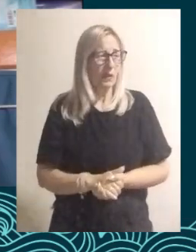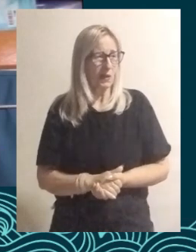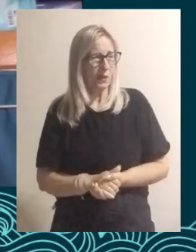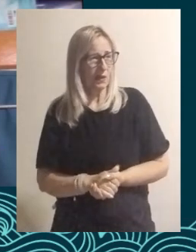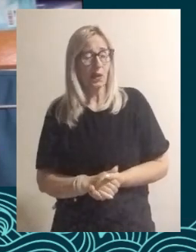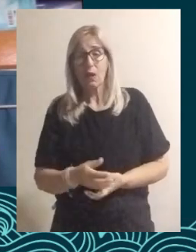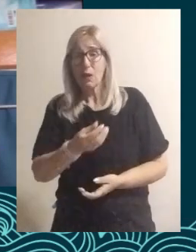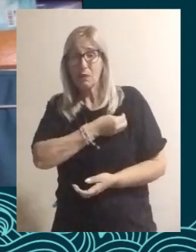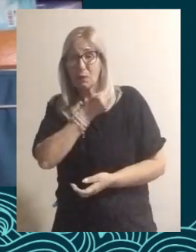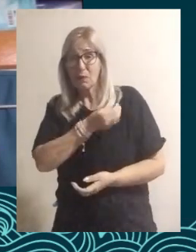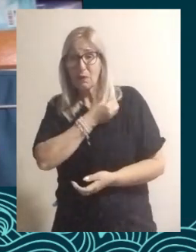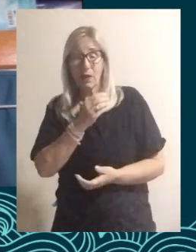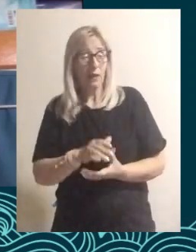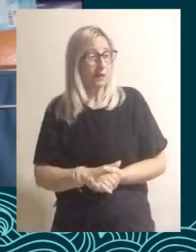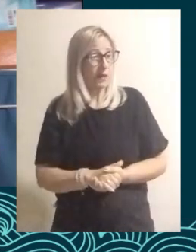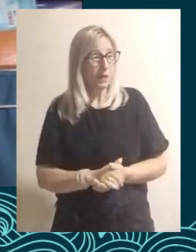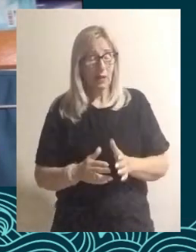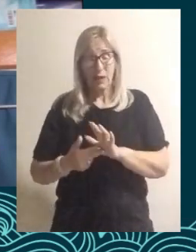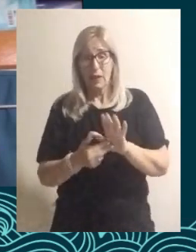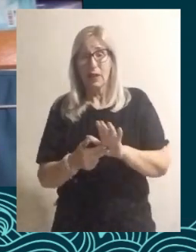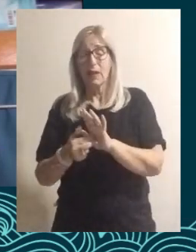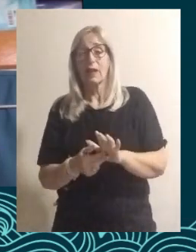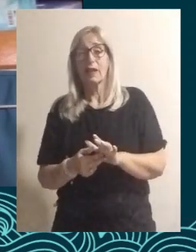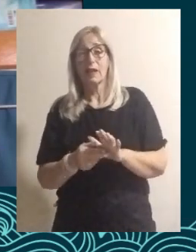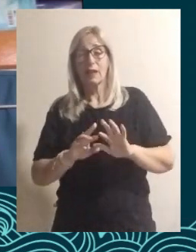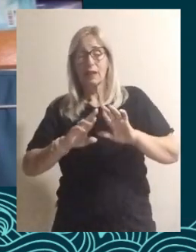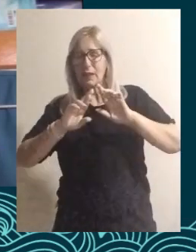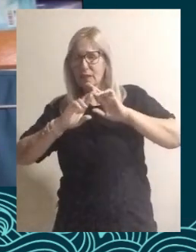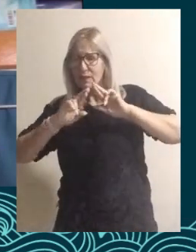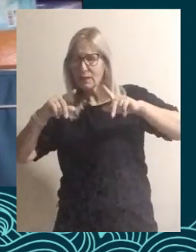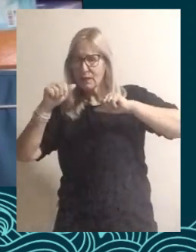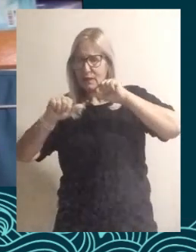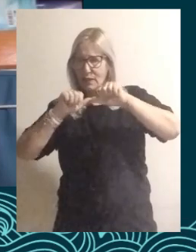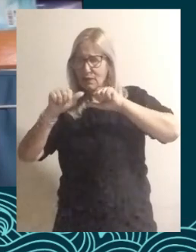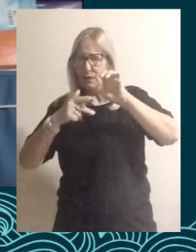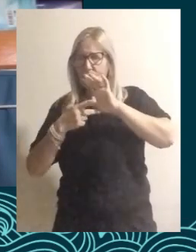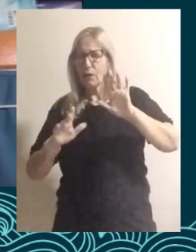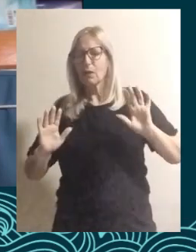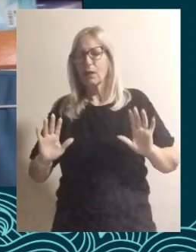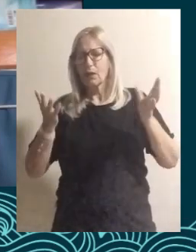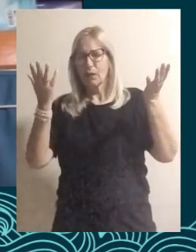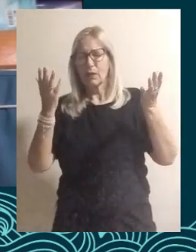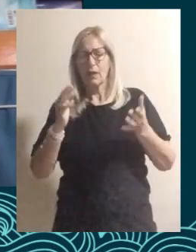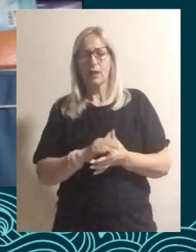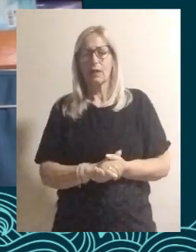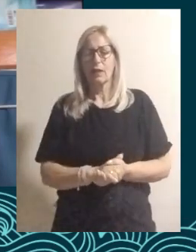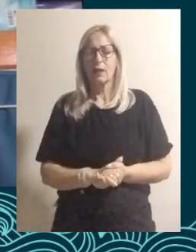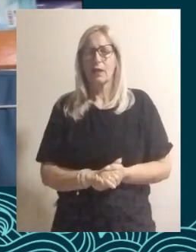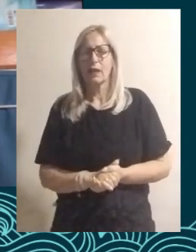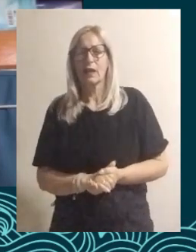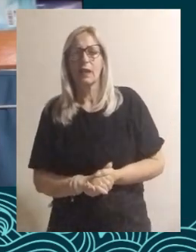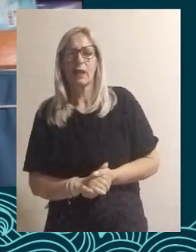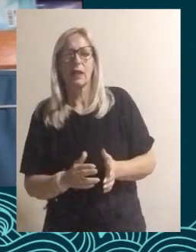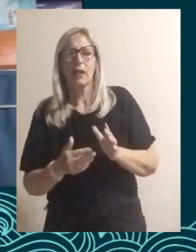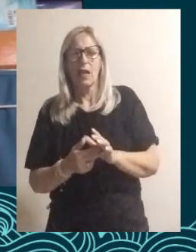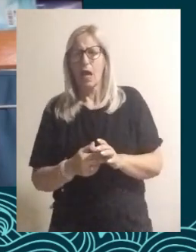E alguns conseguem viver, e eles falam que existe uma transformação que acontece nessas pessoas,